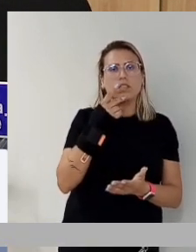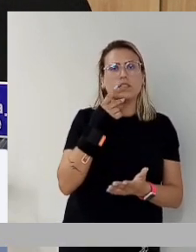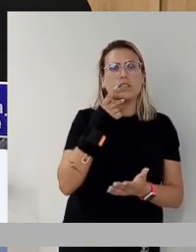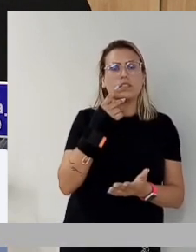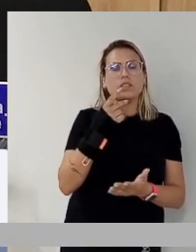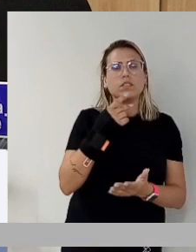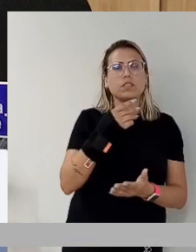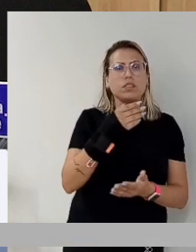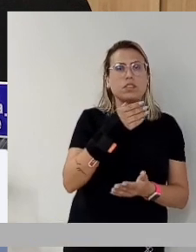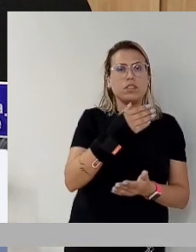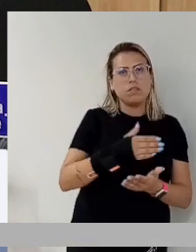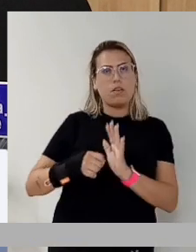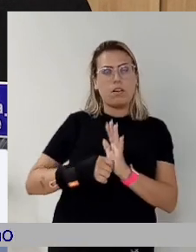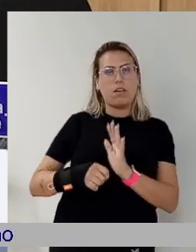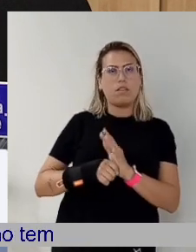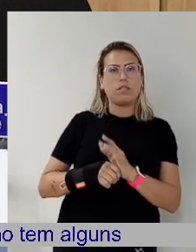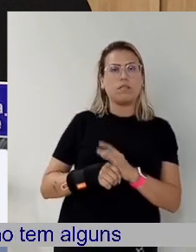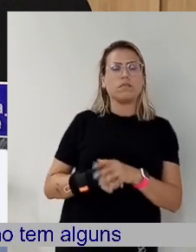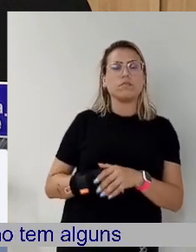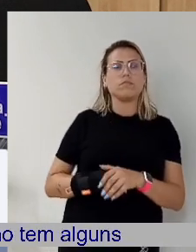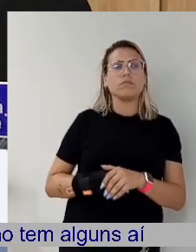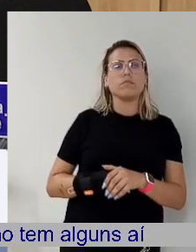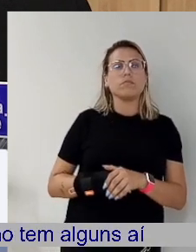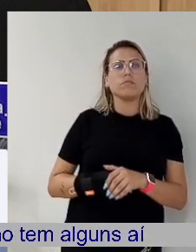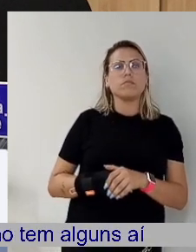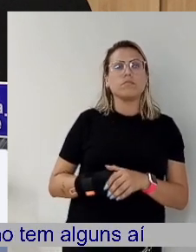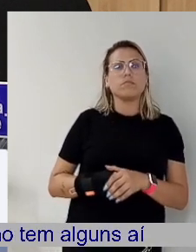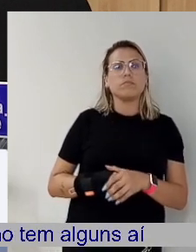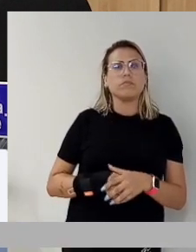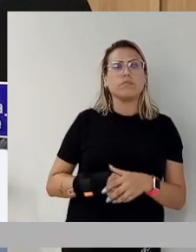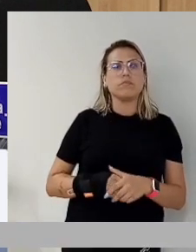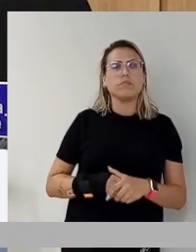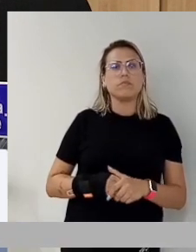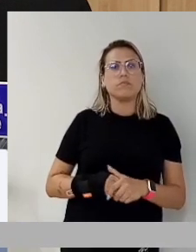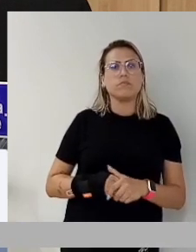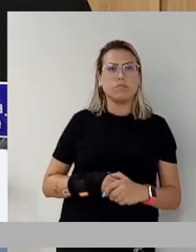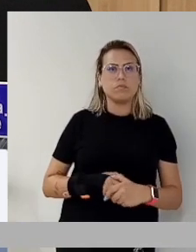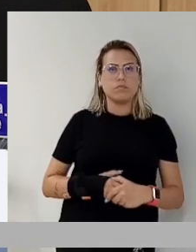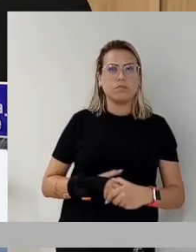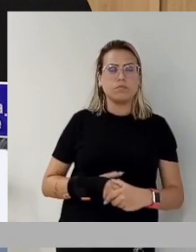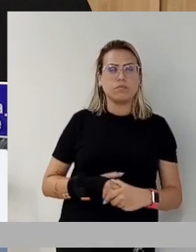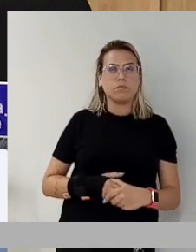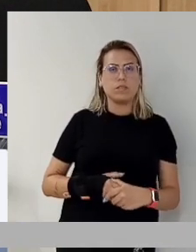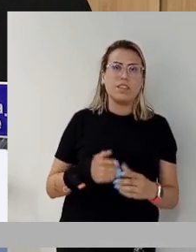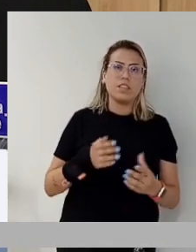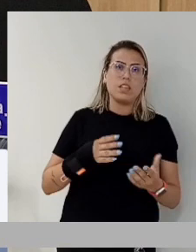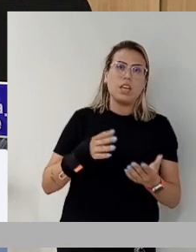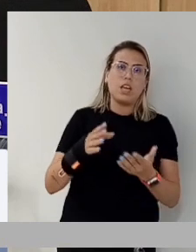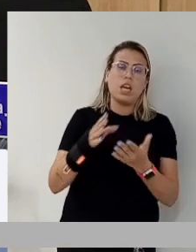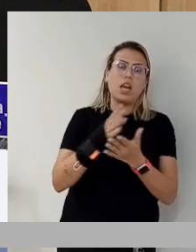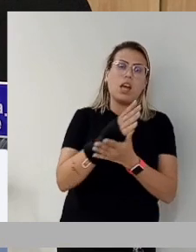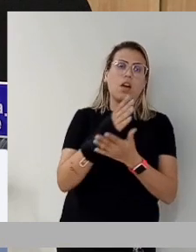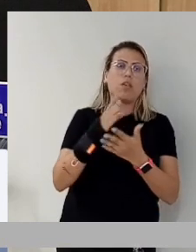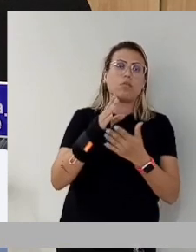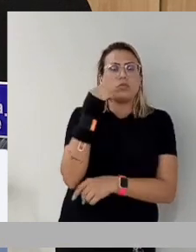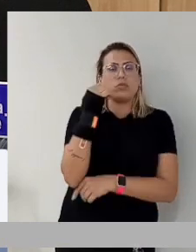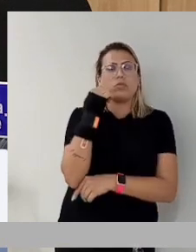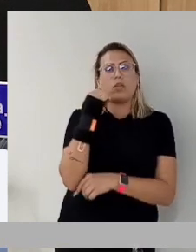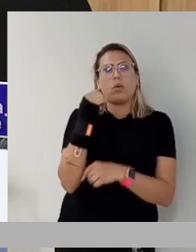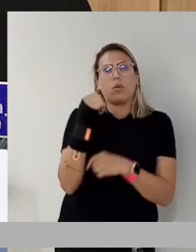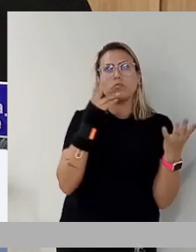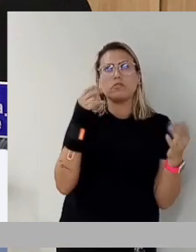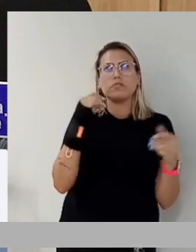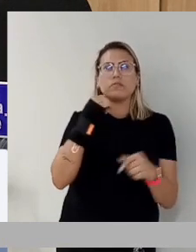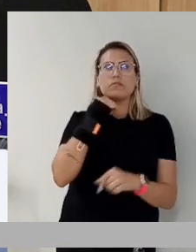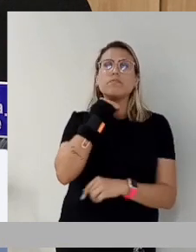cobrar como tem alguns aí Alguns desocupados só